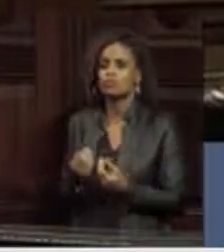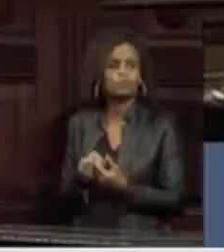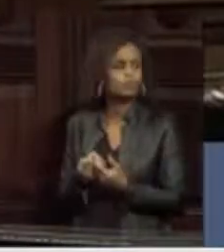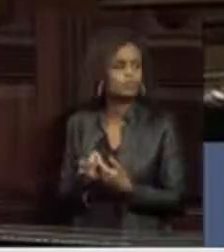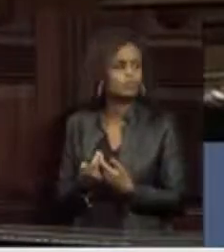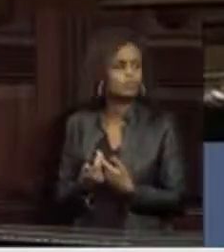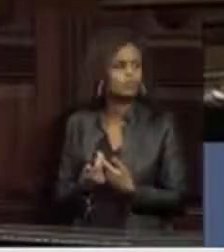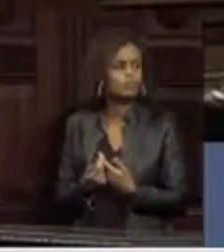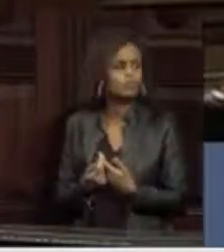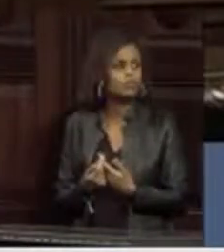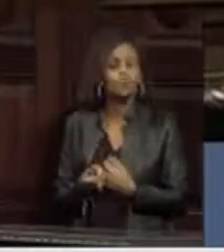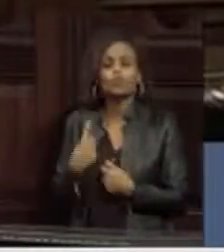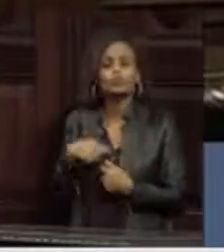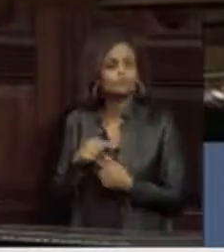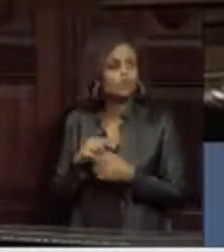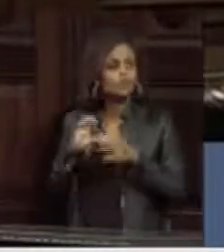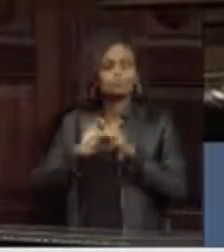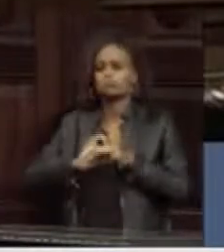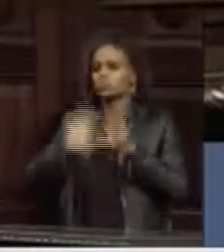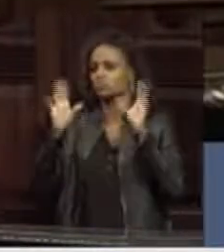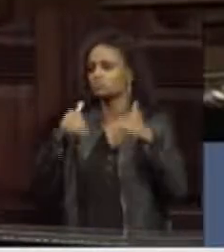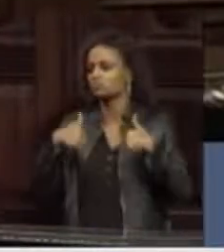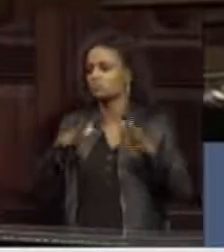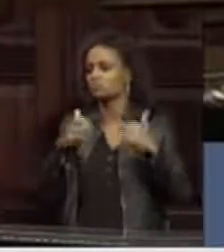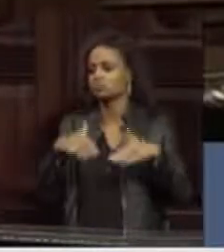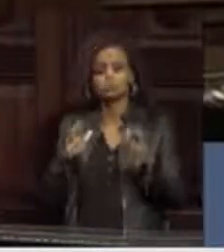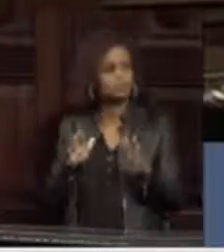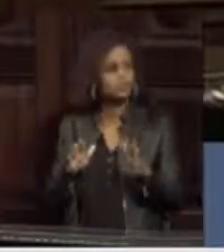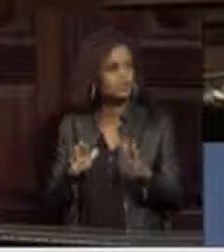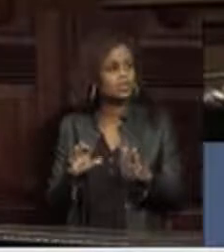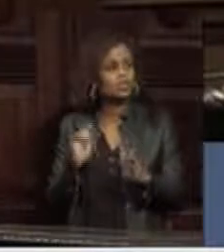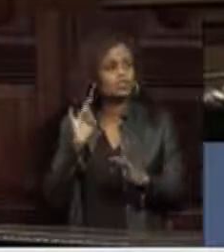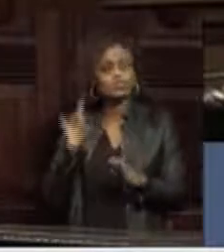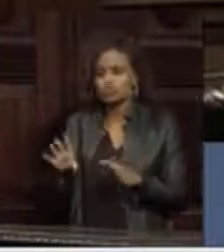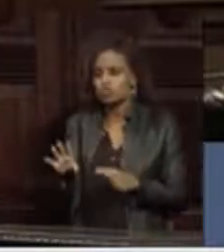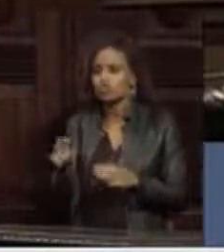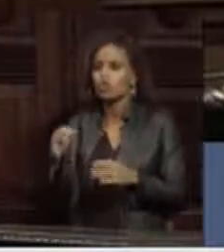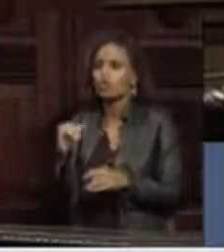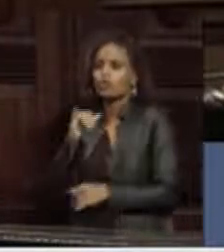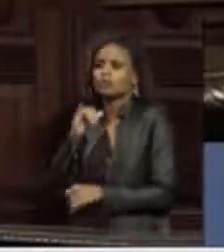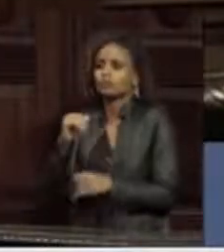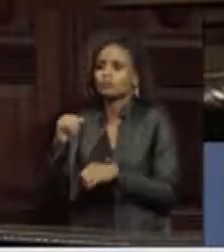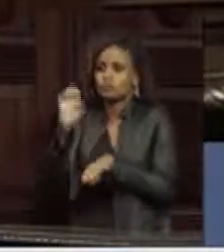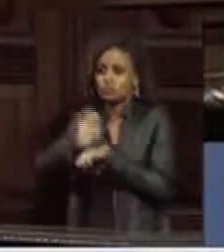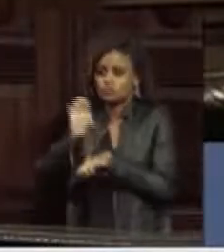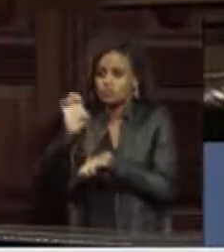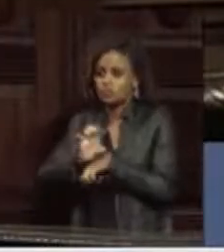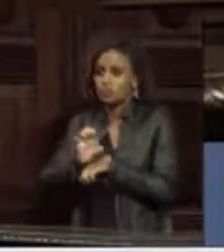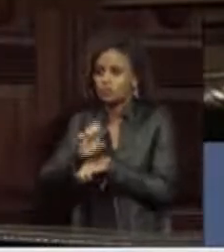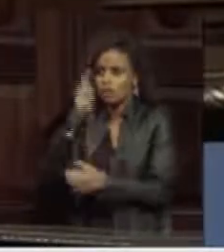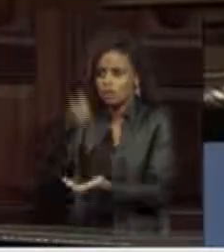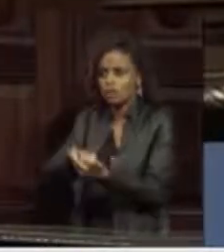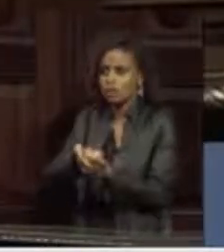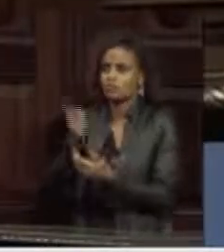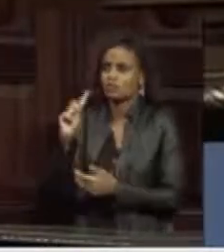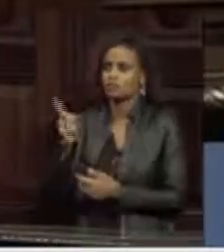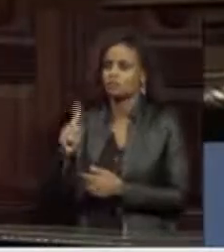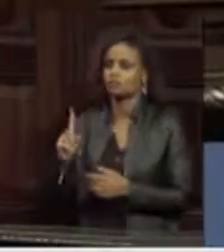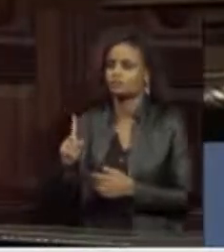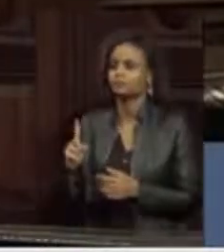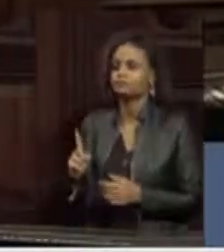Não podemos permitir que recaia apenas sobre os ombros dos municípios e do Estado esta conta.